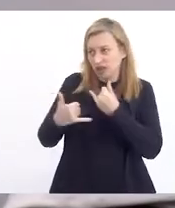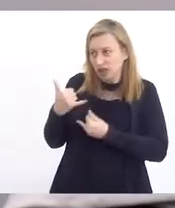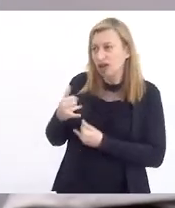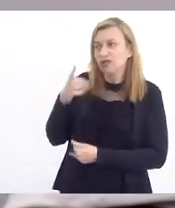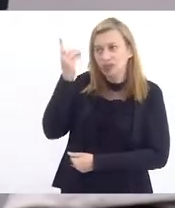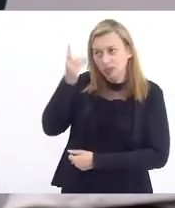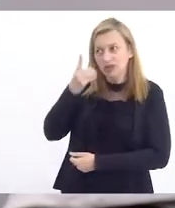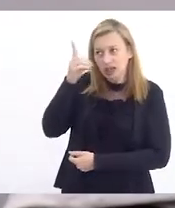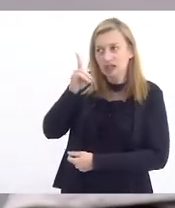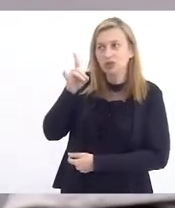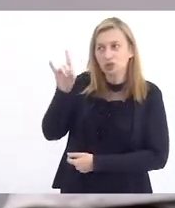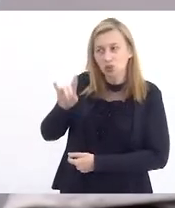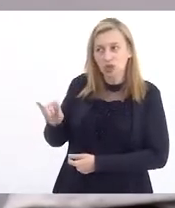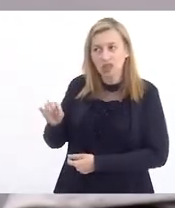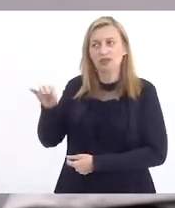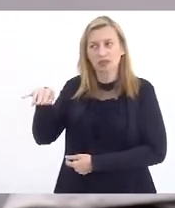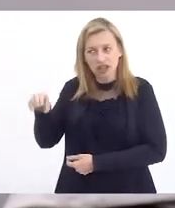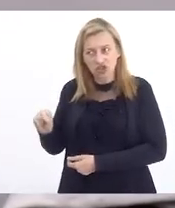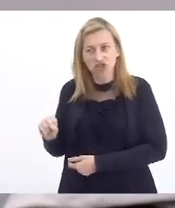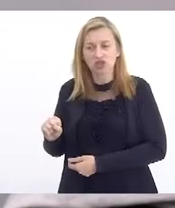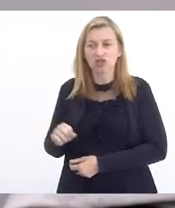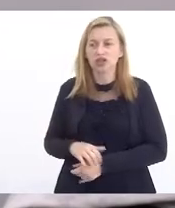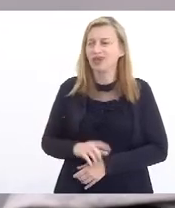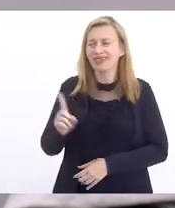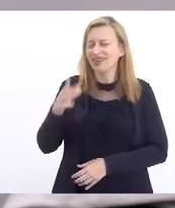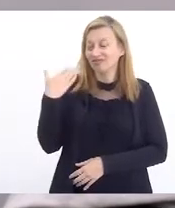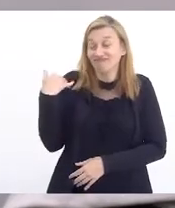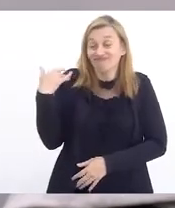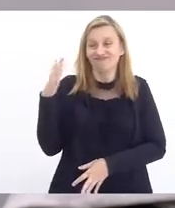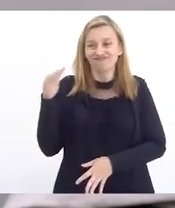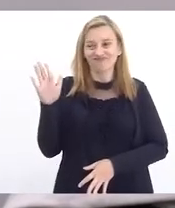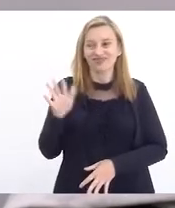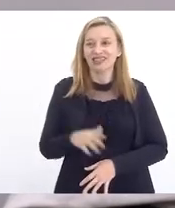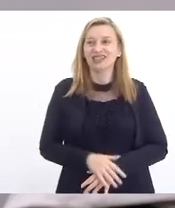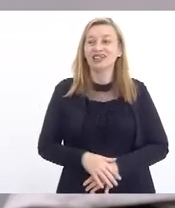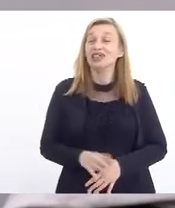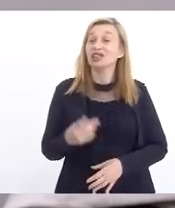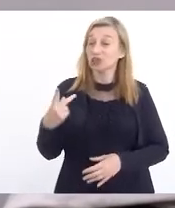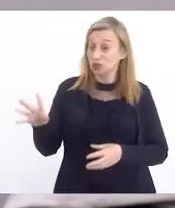deputado Luiz Martins. Ele não liga, não. Através